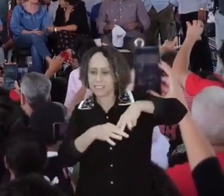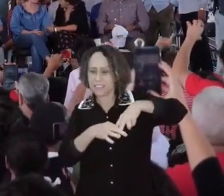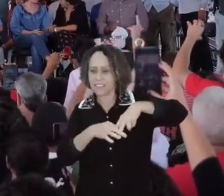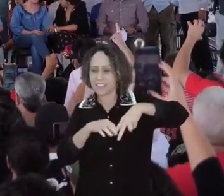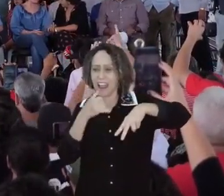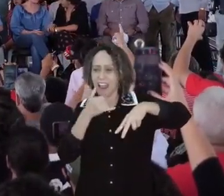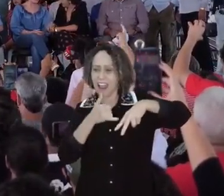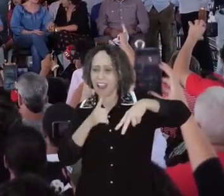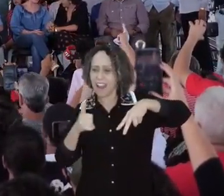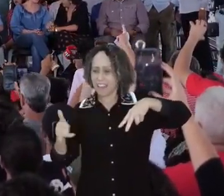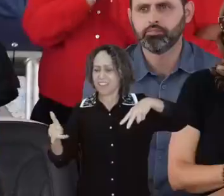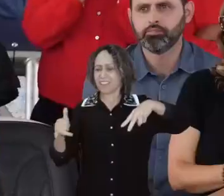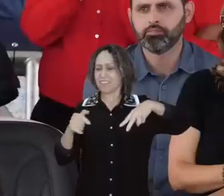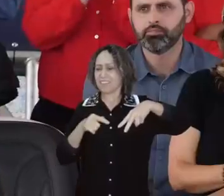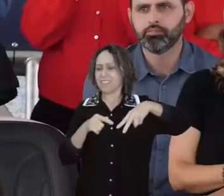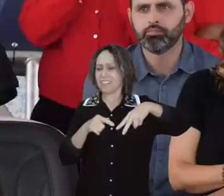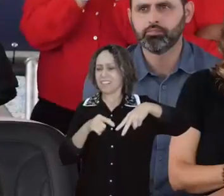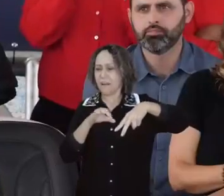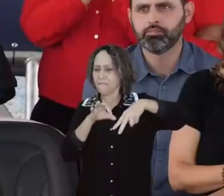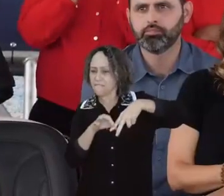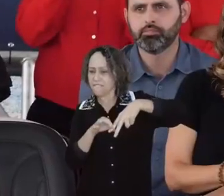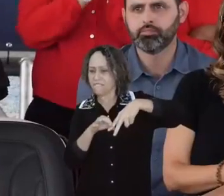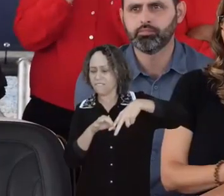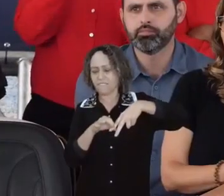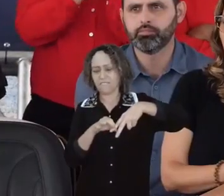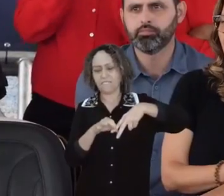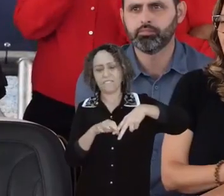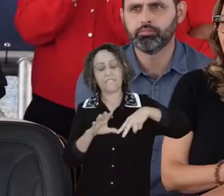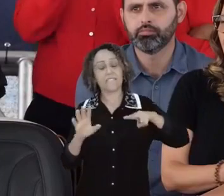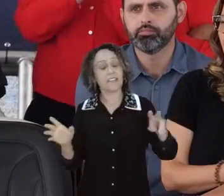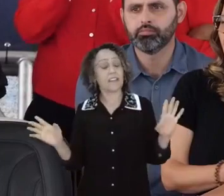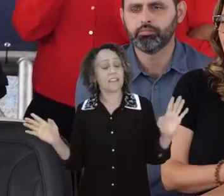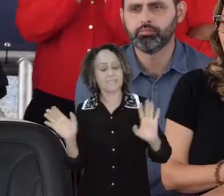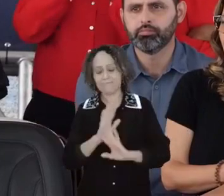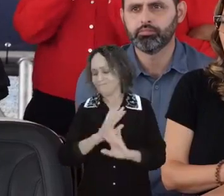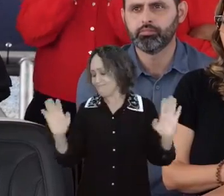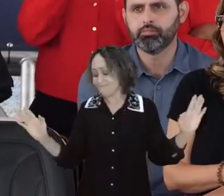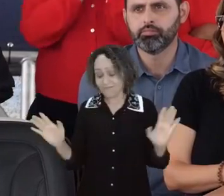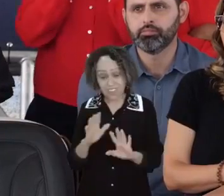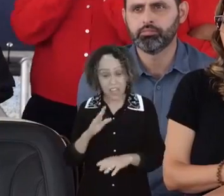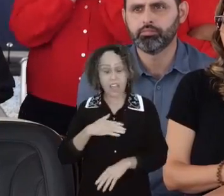nesse mundo. Só sabe o valor de andar de cabeça erguida, pobre.